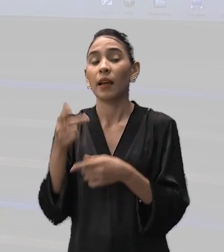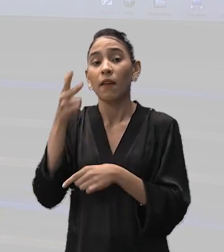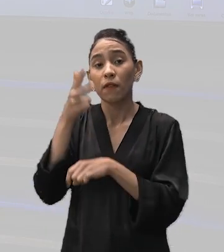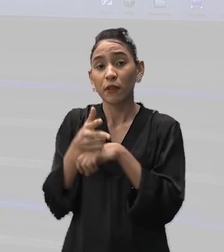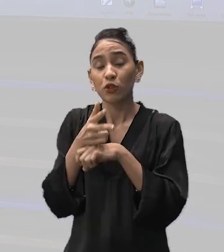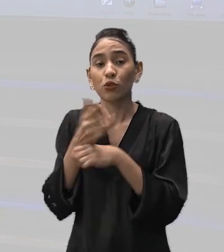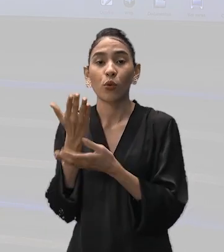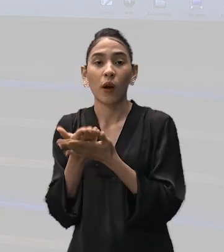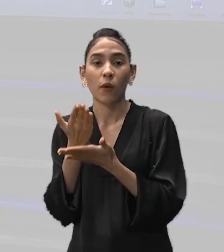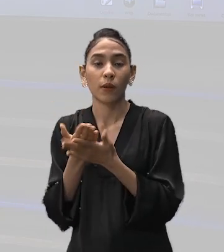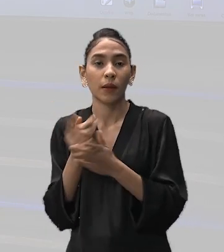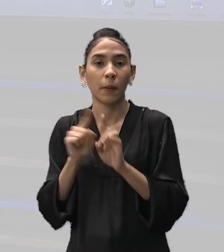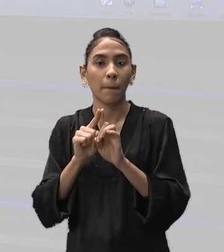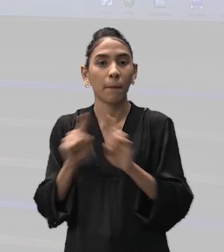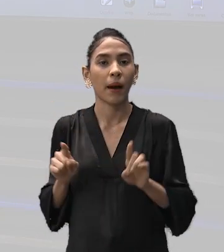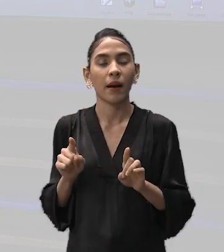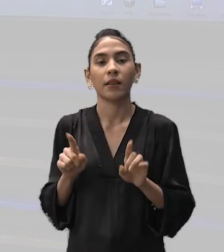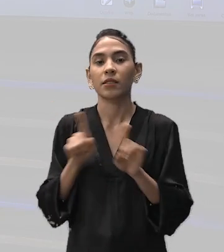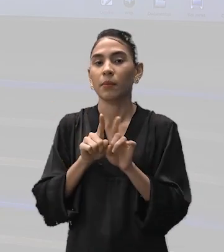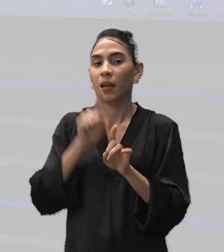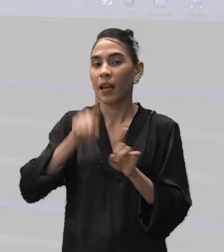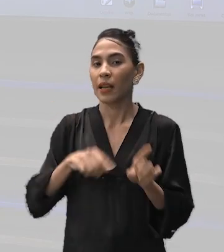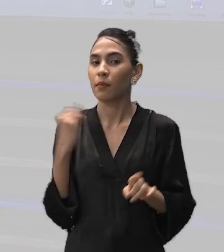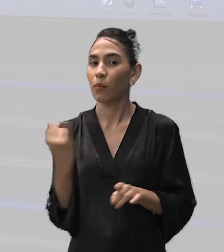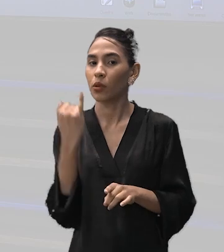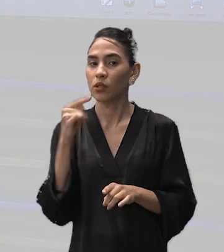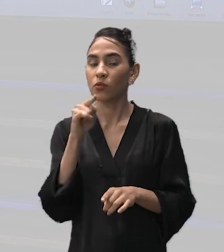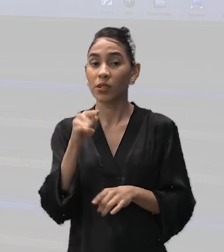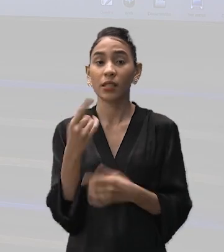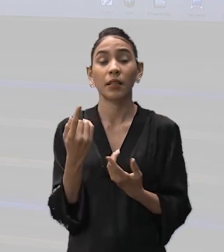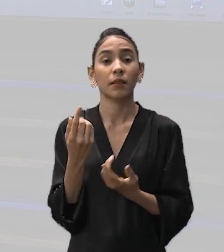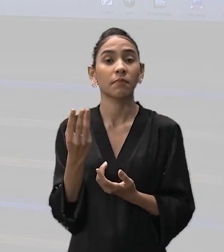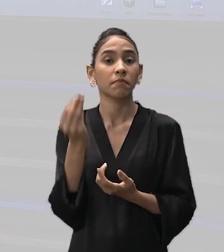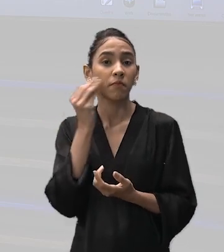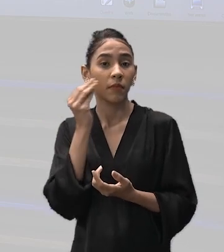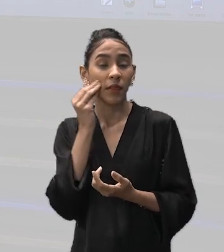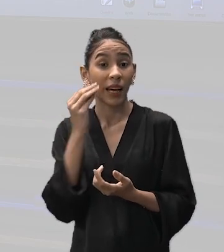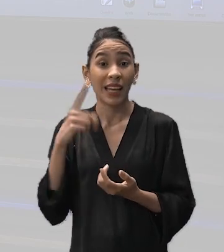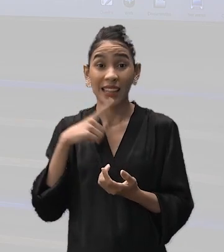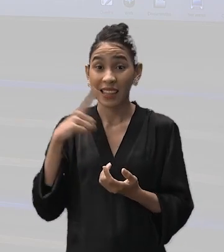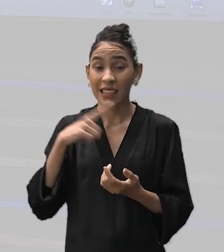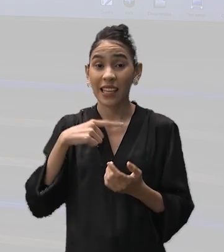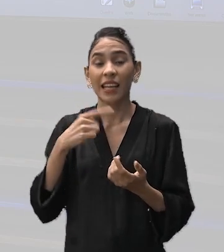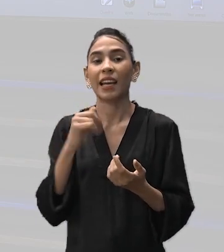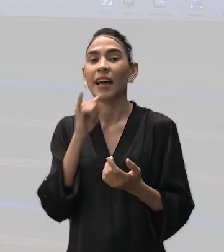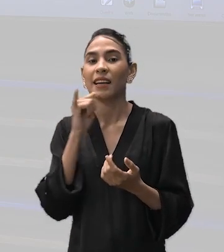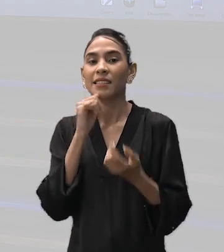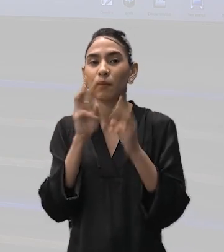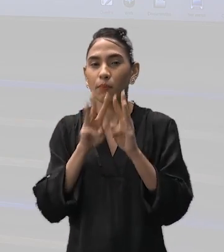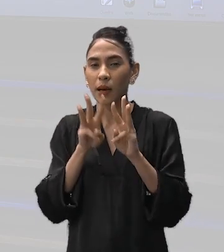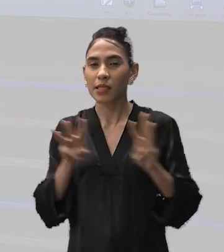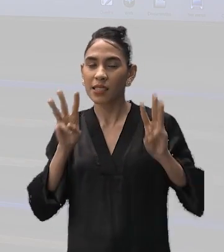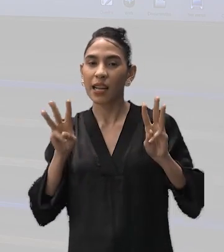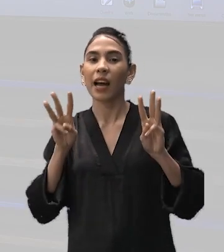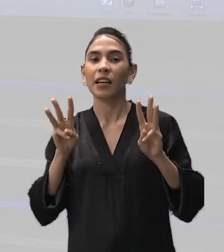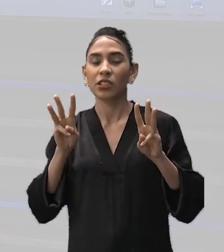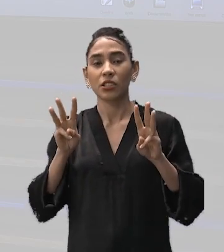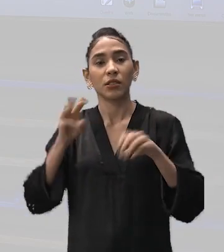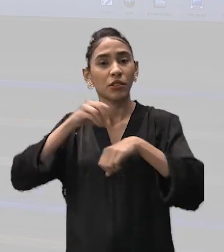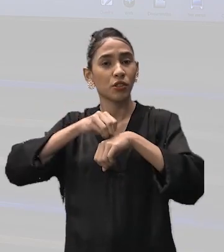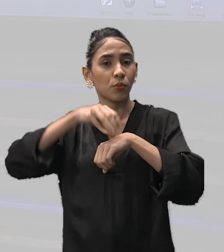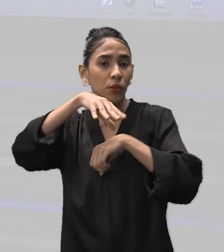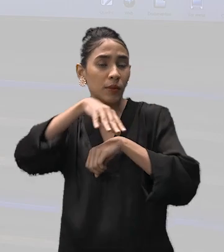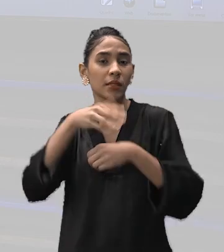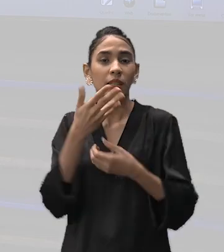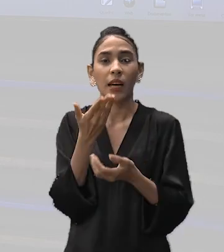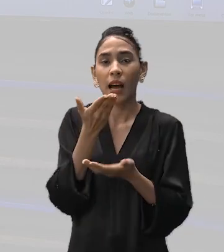Mas também é importante você verificar que nós temos aqui plataformas digitais onde elas disponibilizam aulas, seja